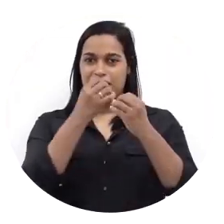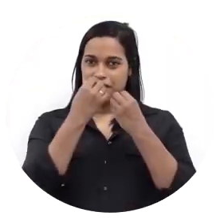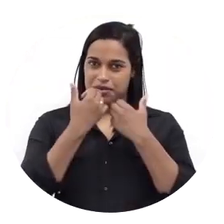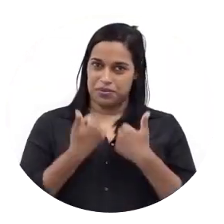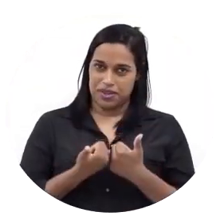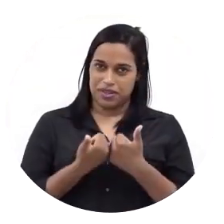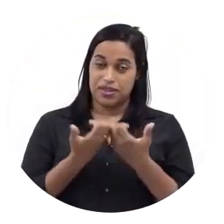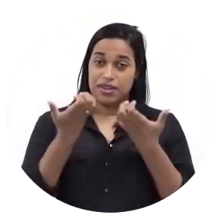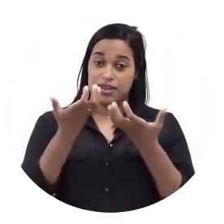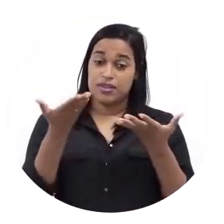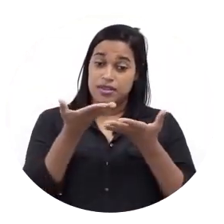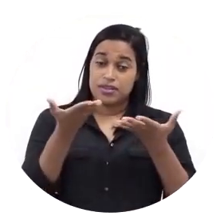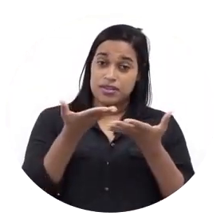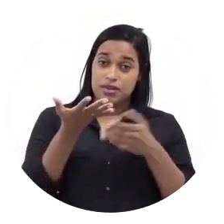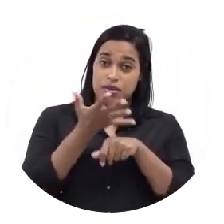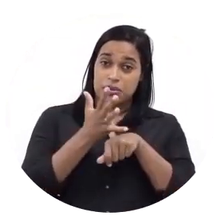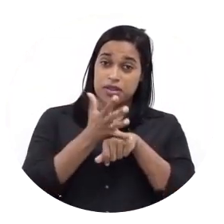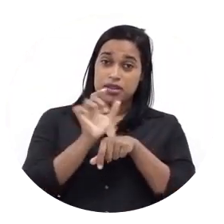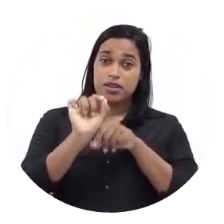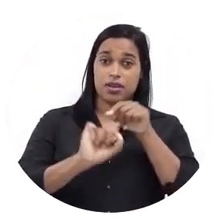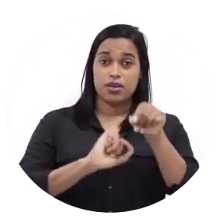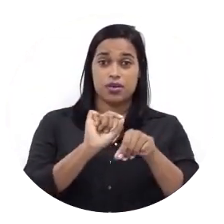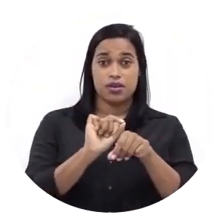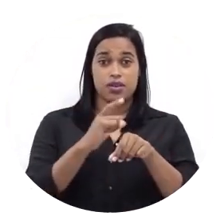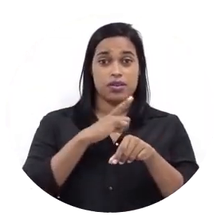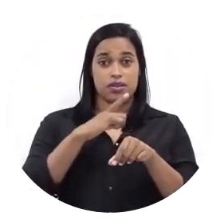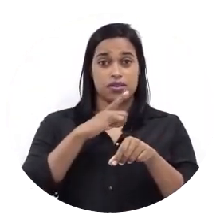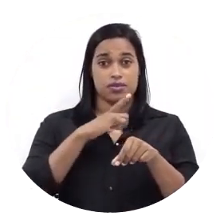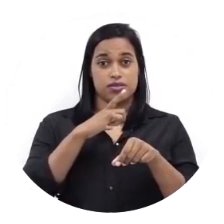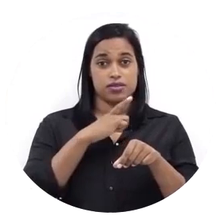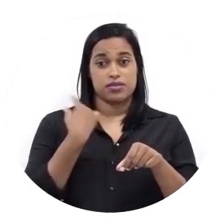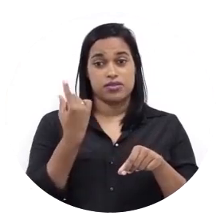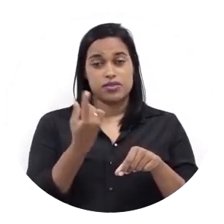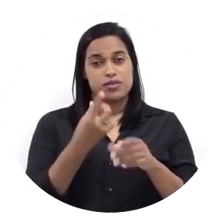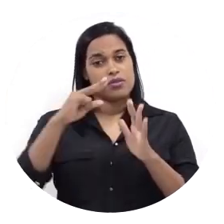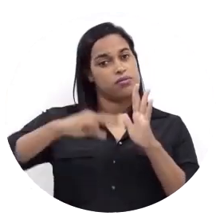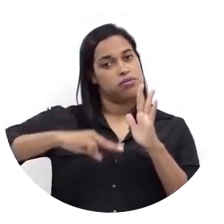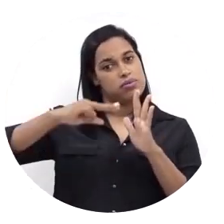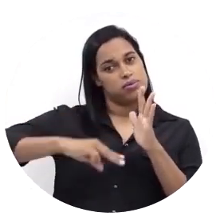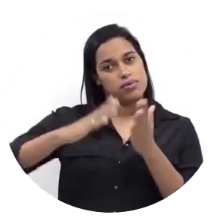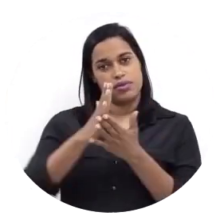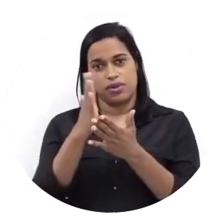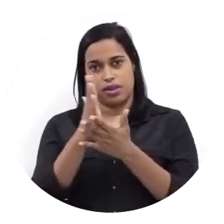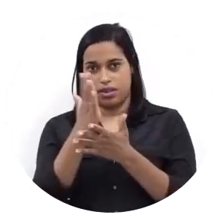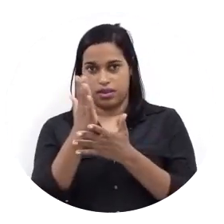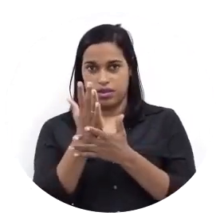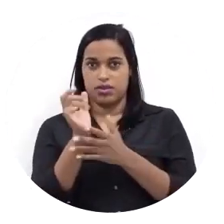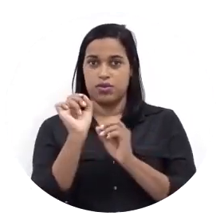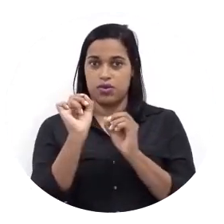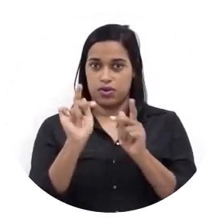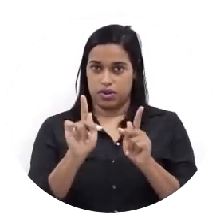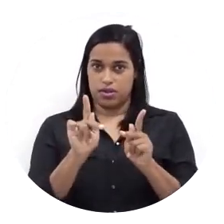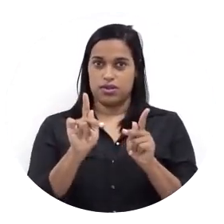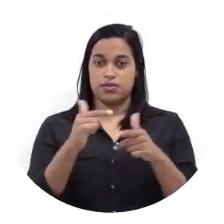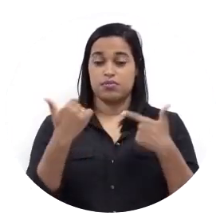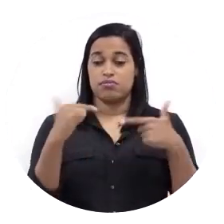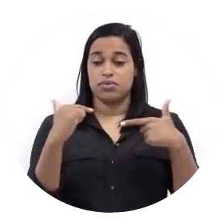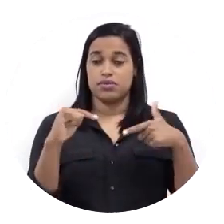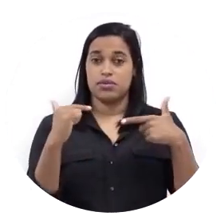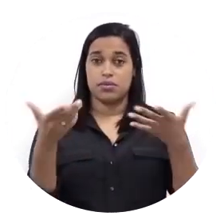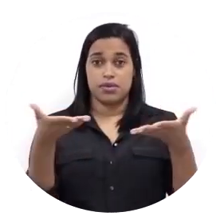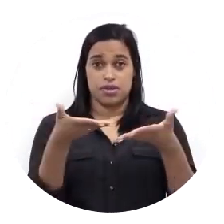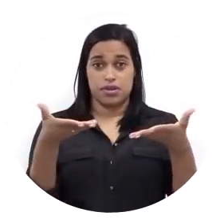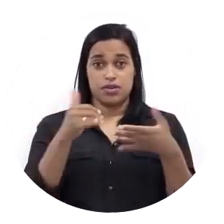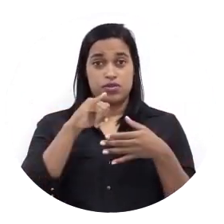pessoal. Queremos agora praticar um pouco do que nós temos lido no nosso caderno, ok? Vamos trabalhar